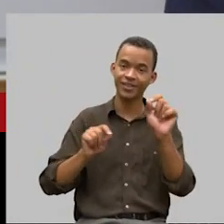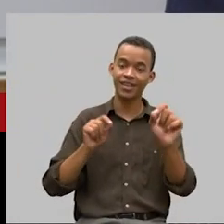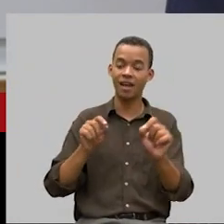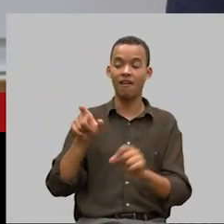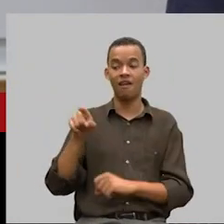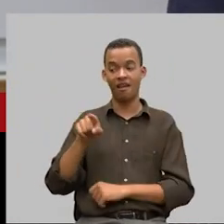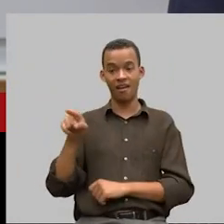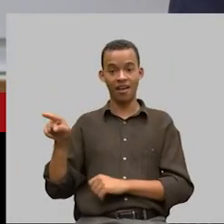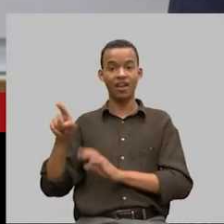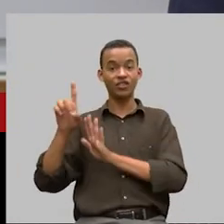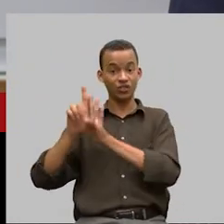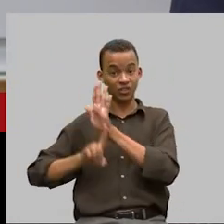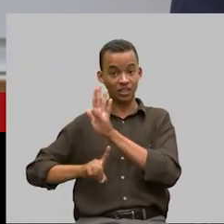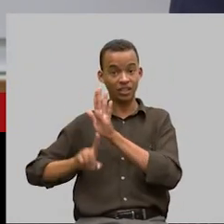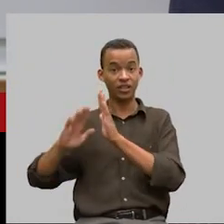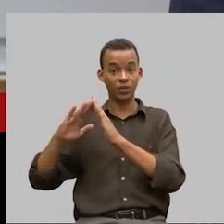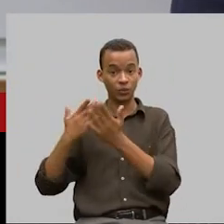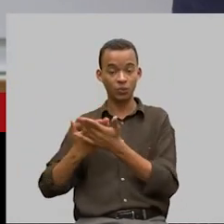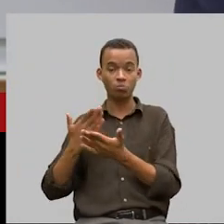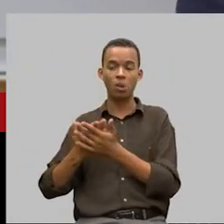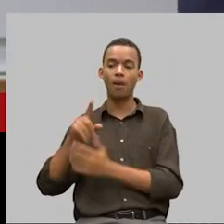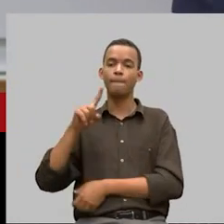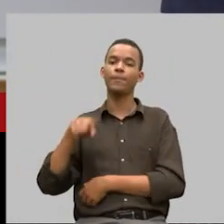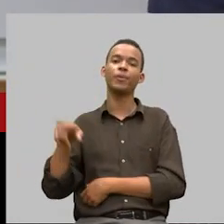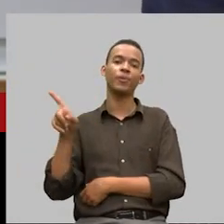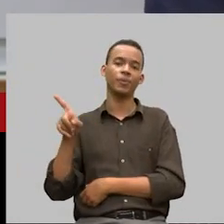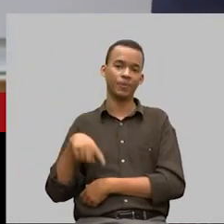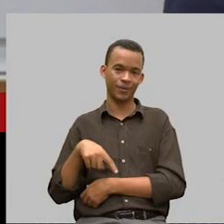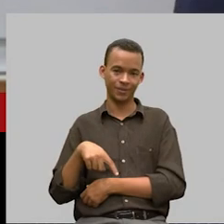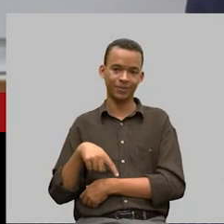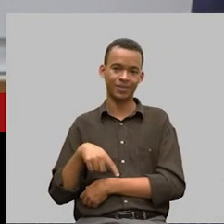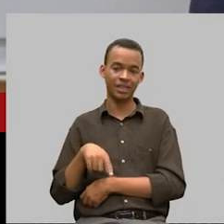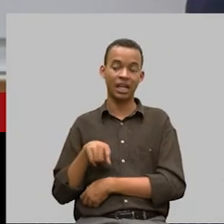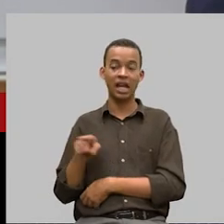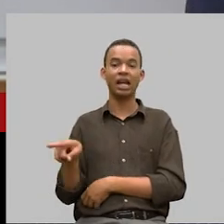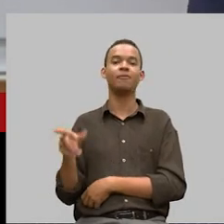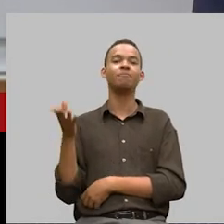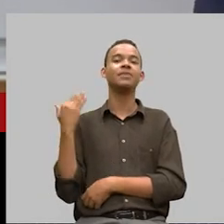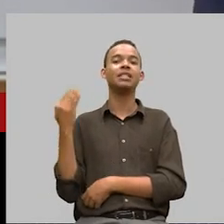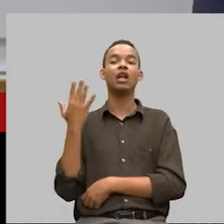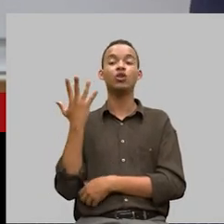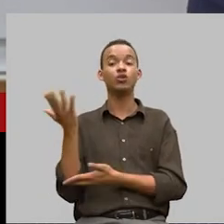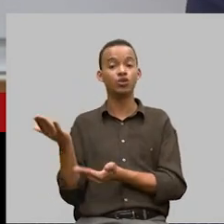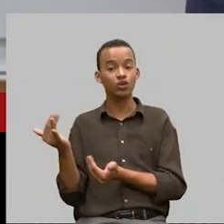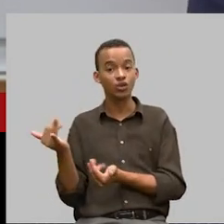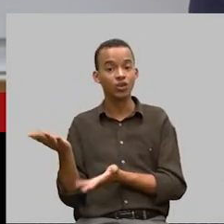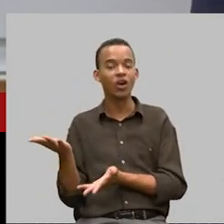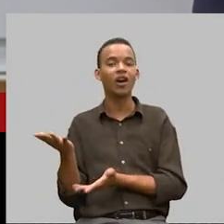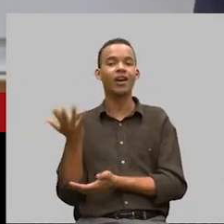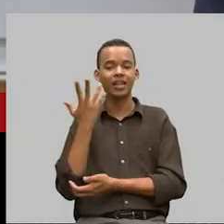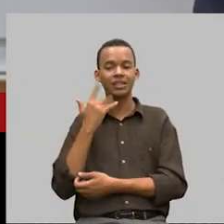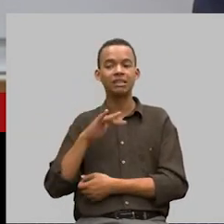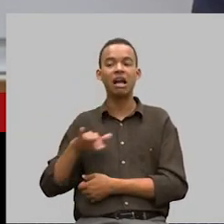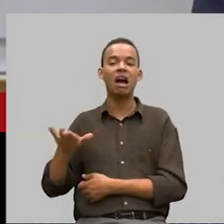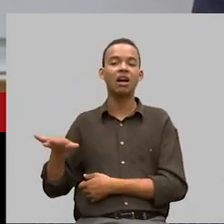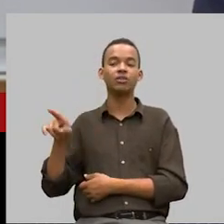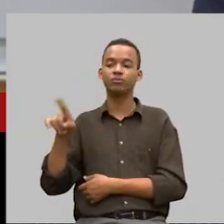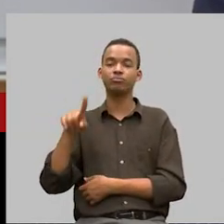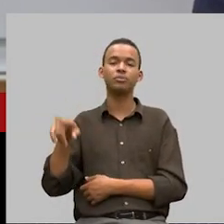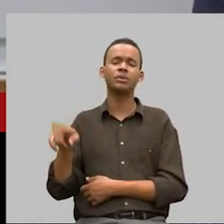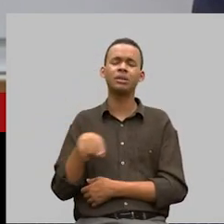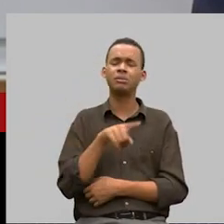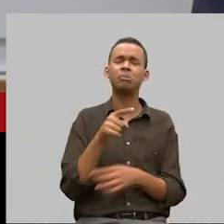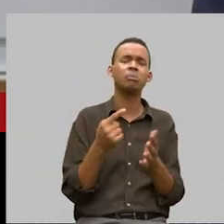direito à escola negado quando elas eram crianças e adolescentes a Por que que você vai falar disso já foi negado